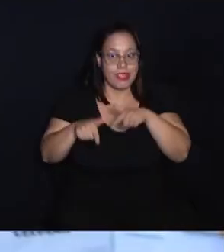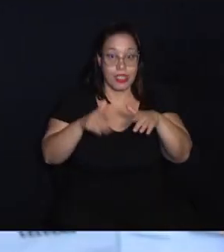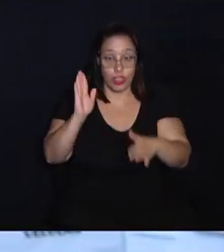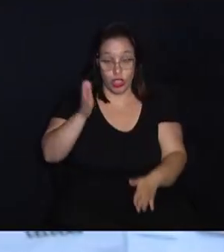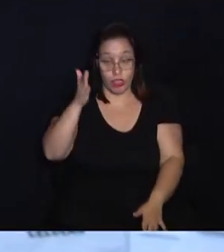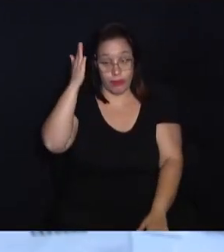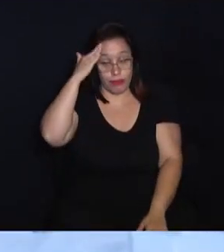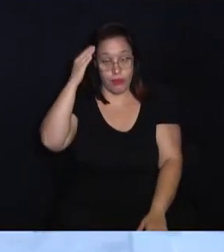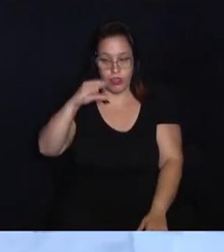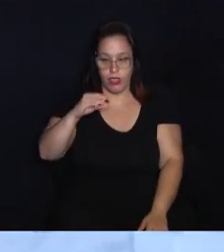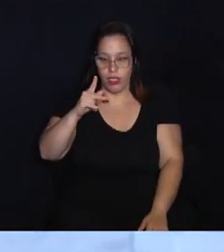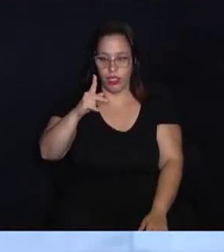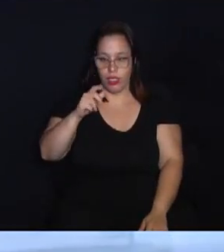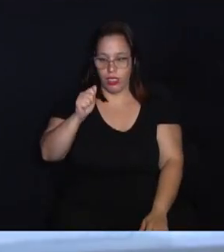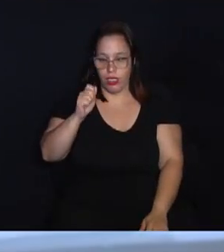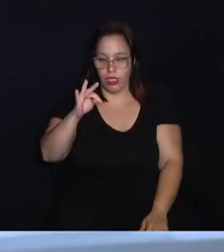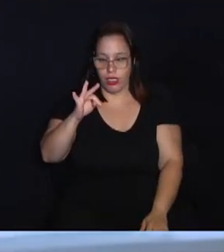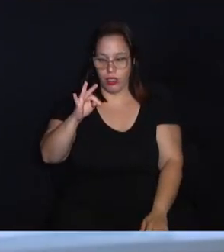em